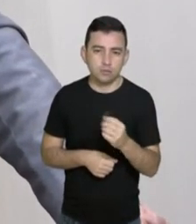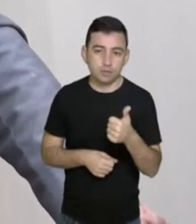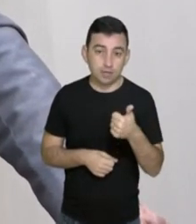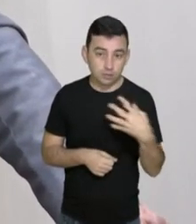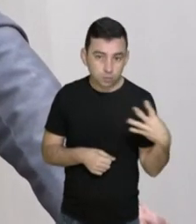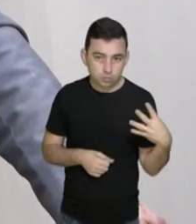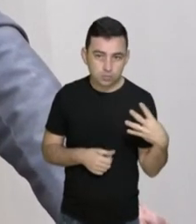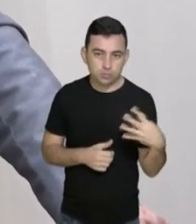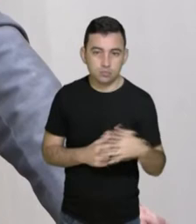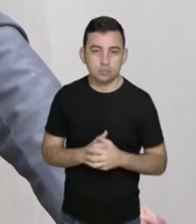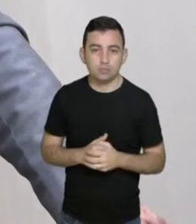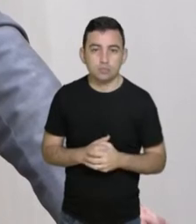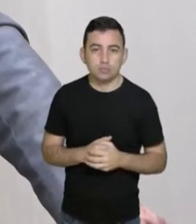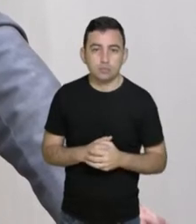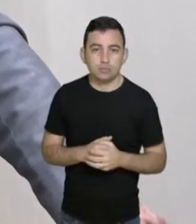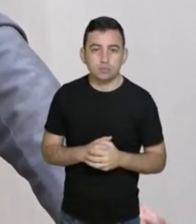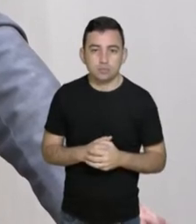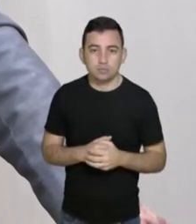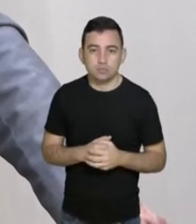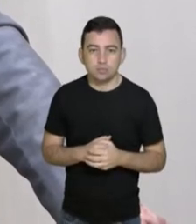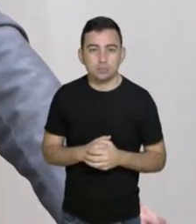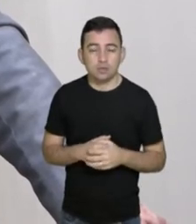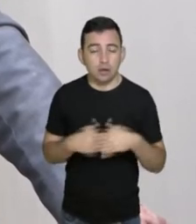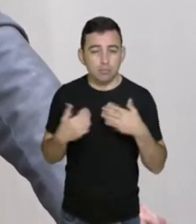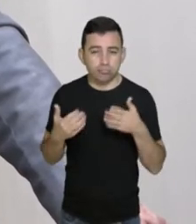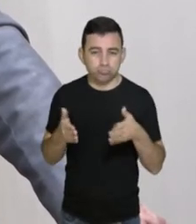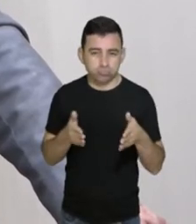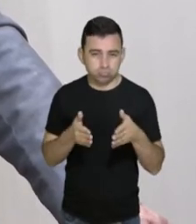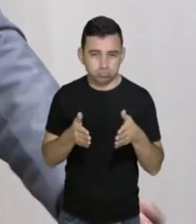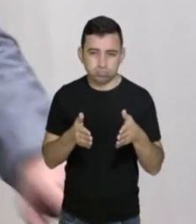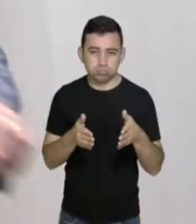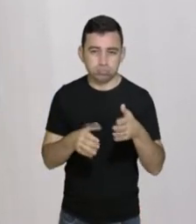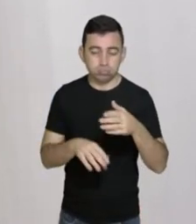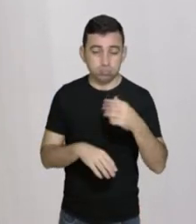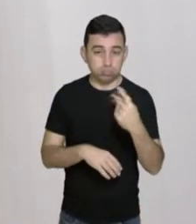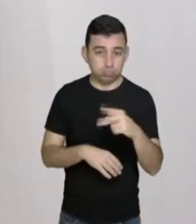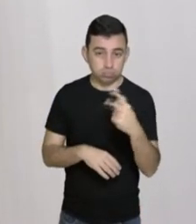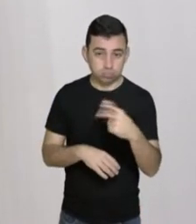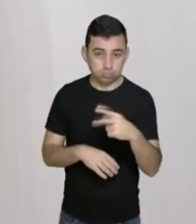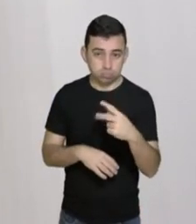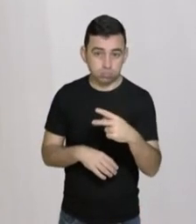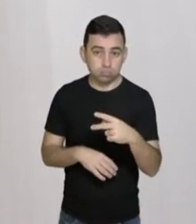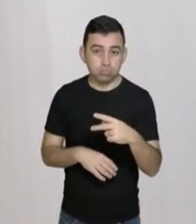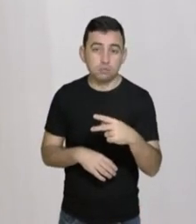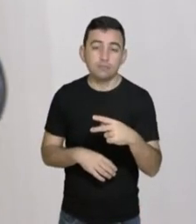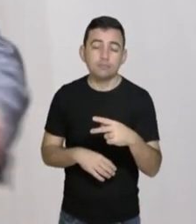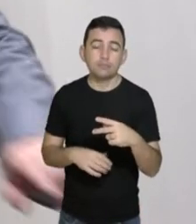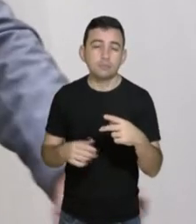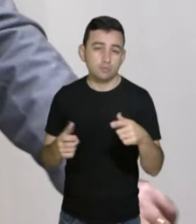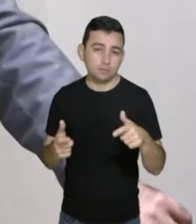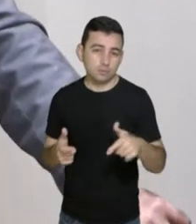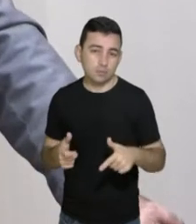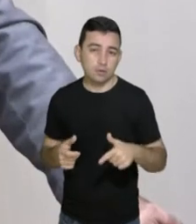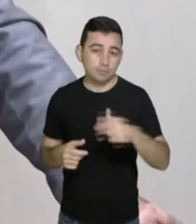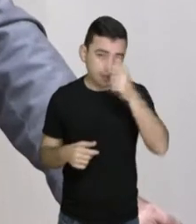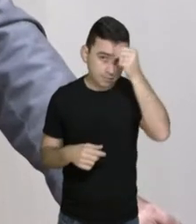2014. A sua trajetória em São Lourenço como